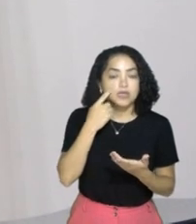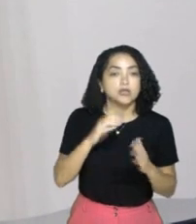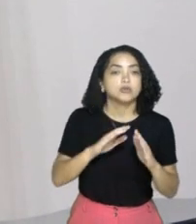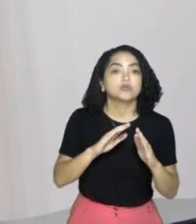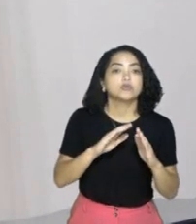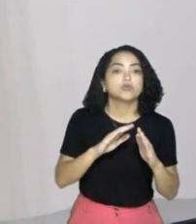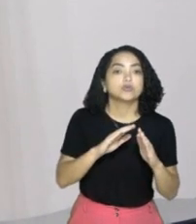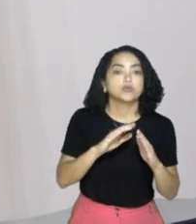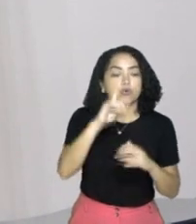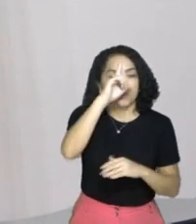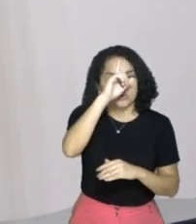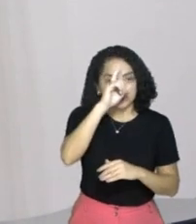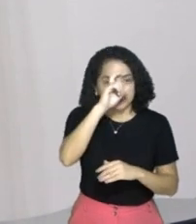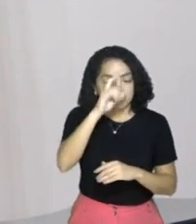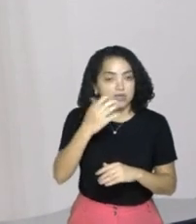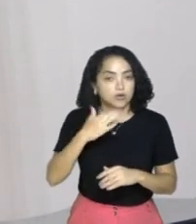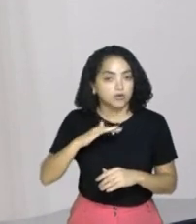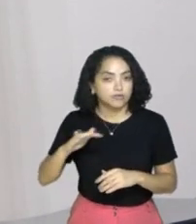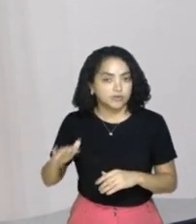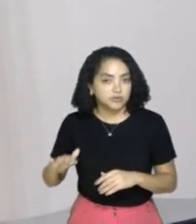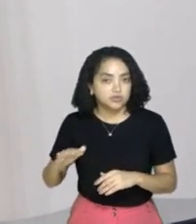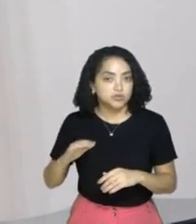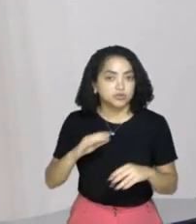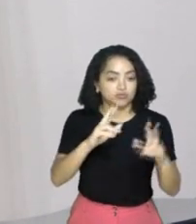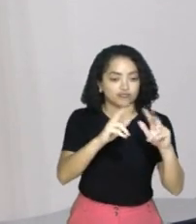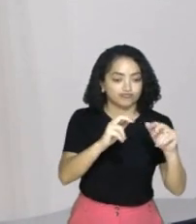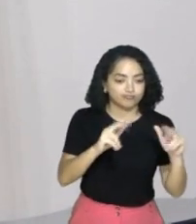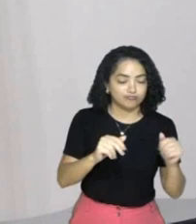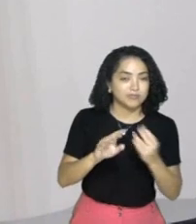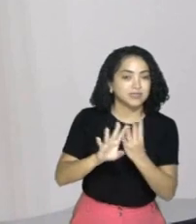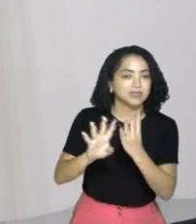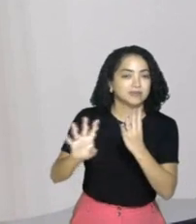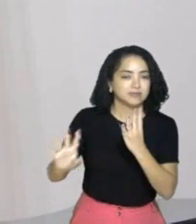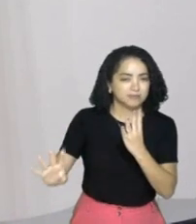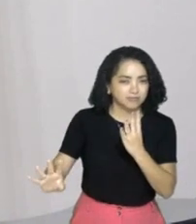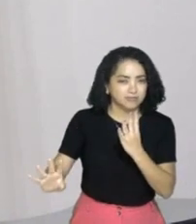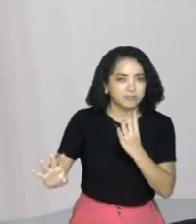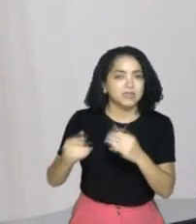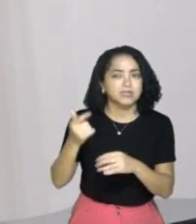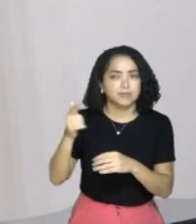que está com filas mas vi que não é só em Florianópolis